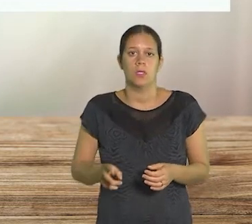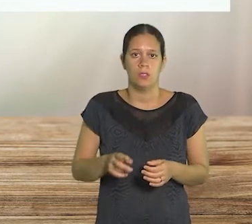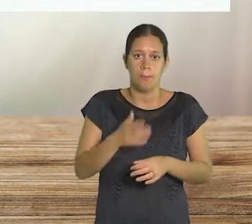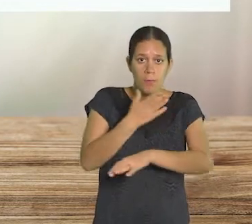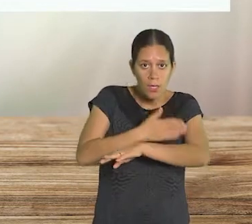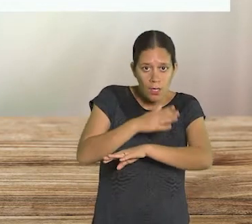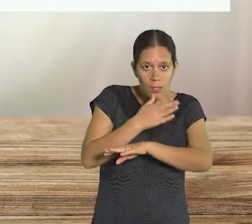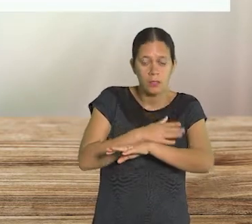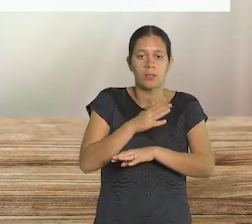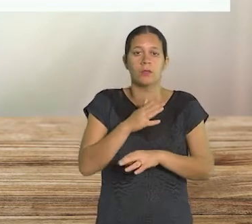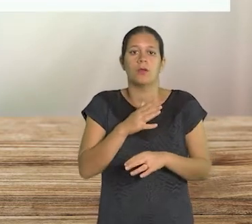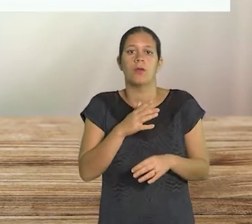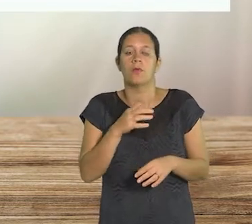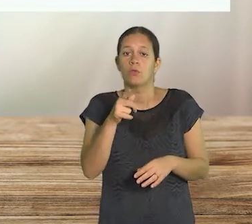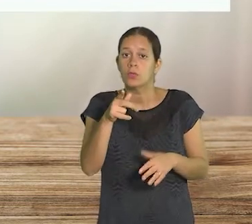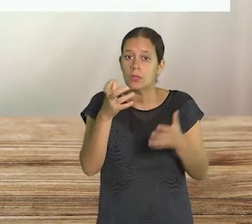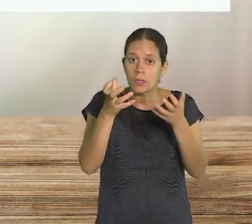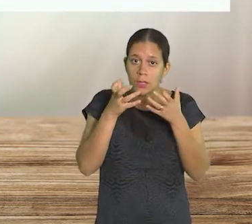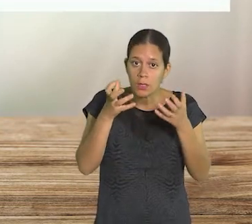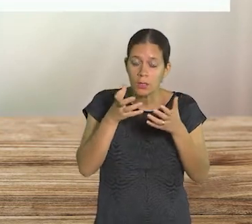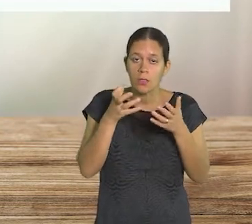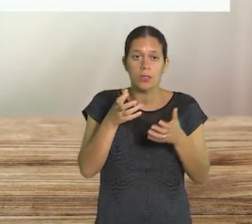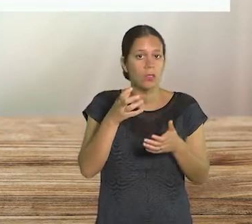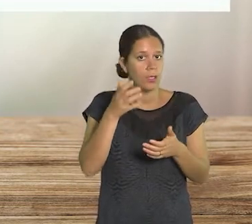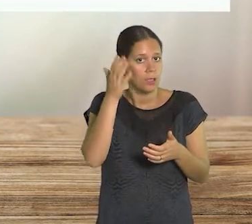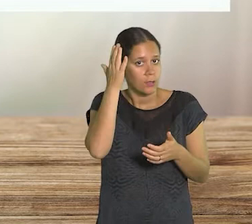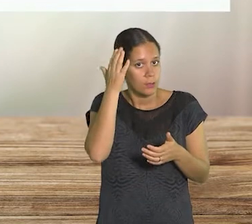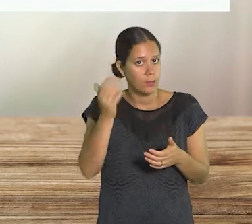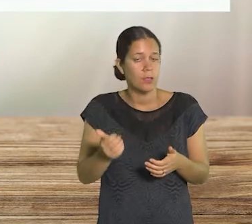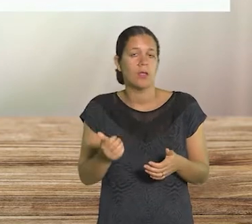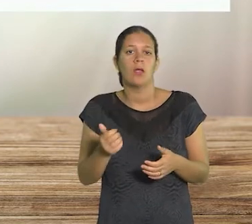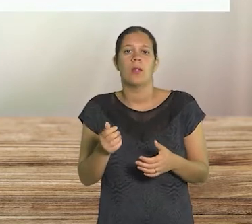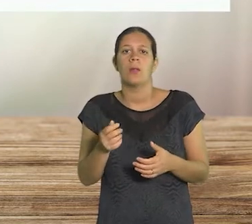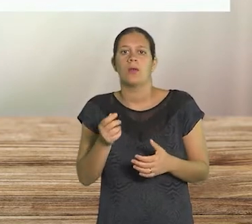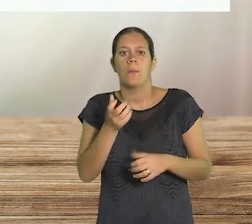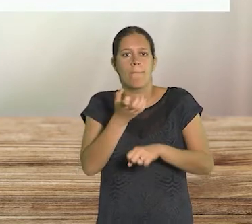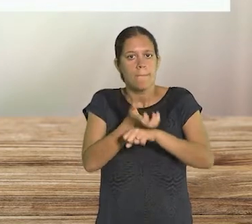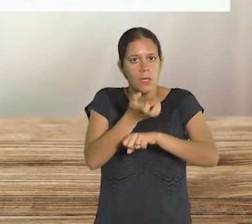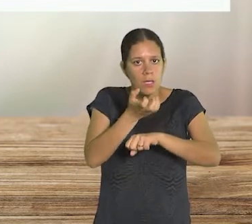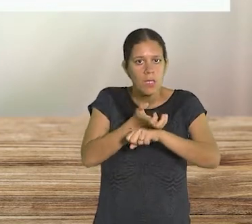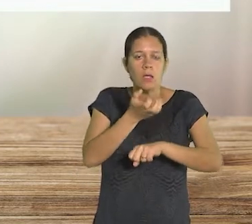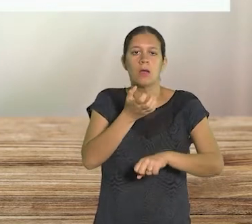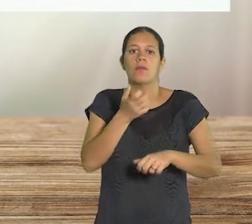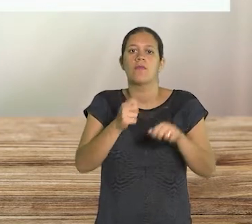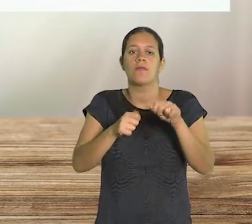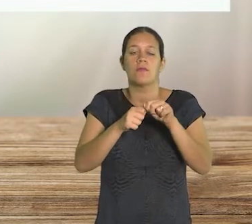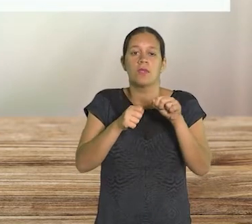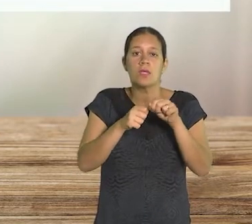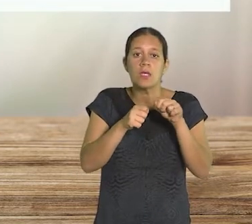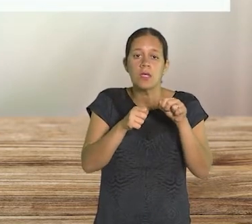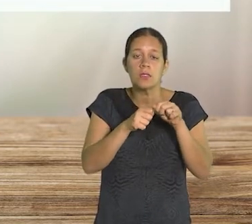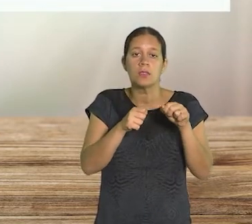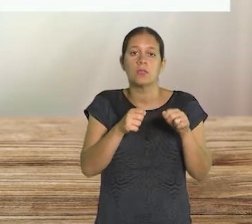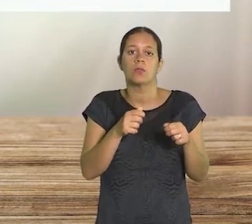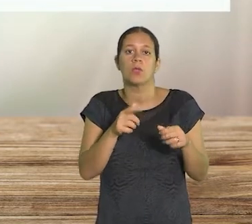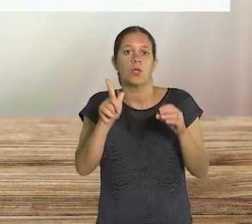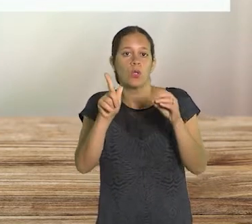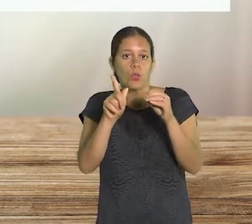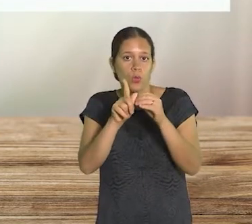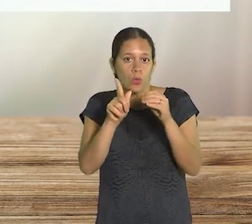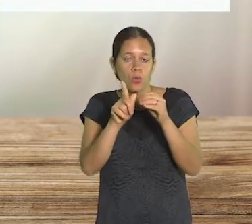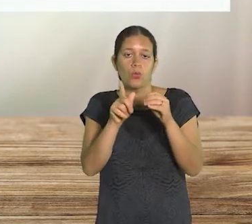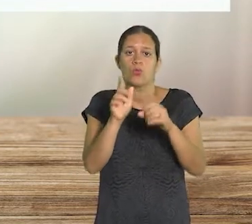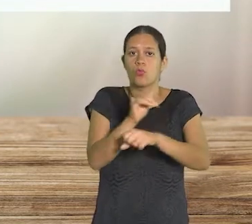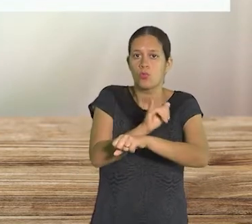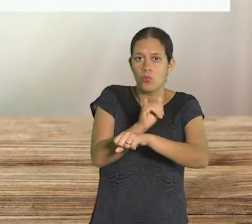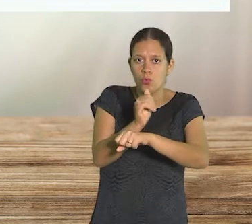aí eu gostaria que vocês também, depois, se quisessem, buscassem aí o material que ele produziu lá